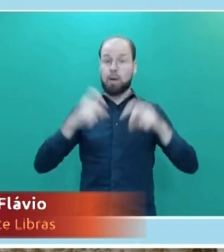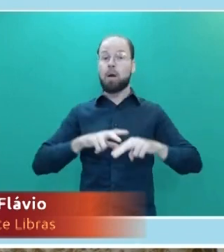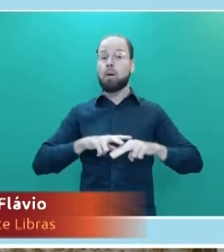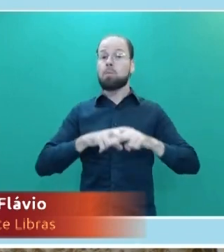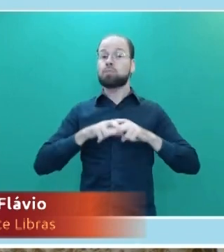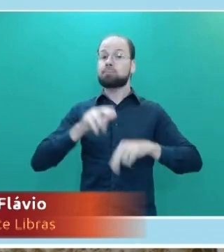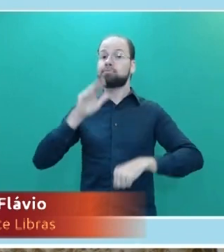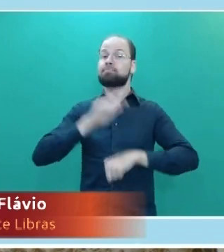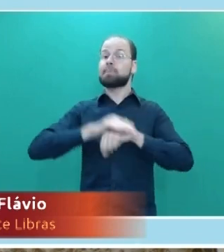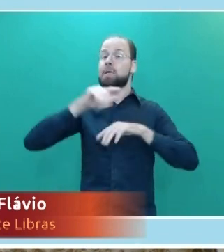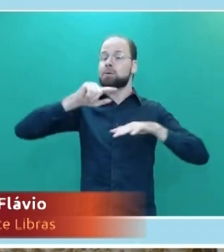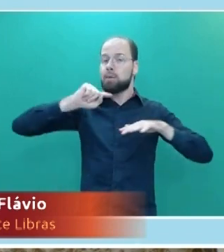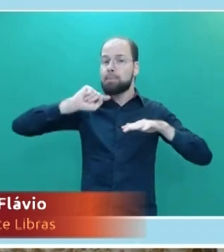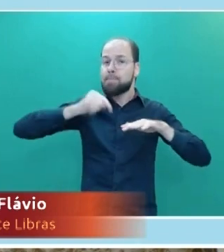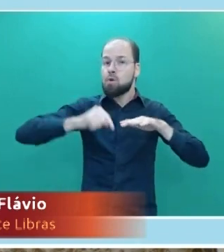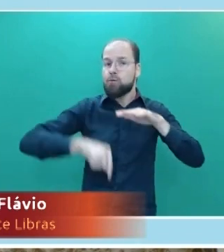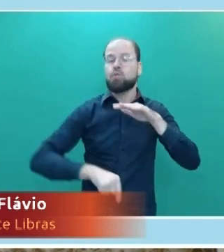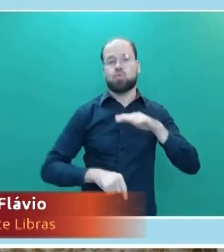que a gente imagina.